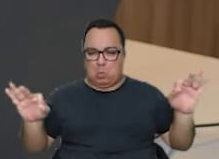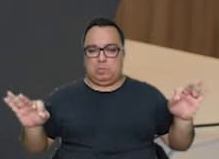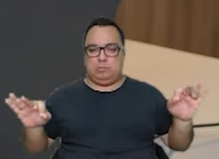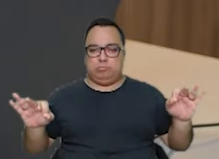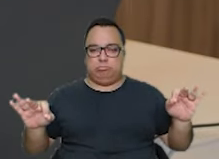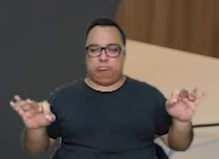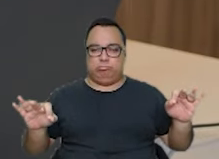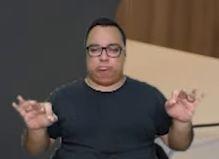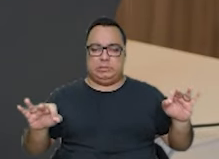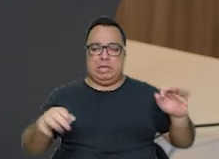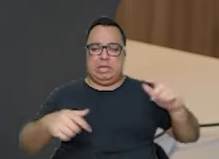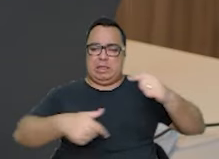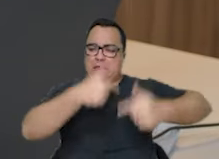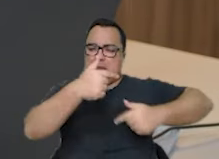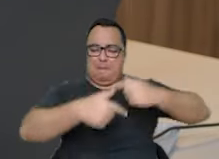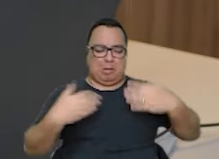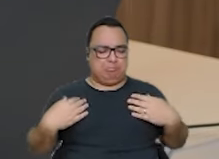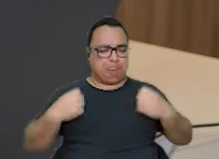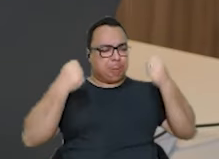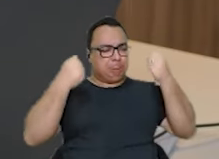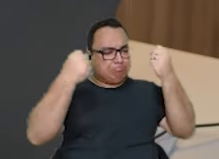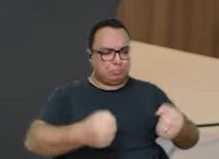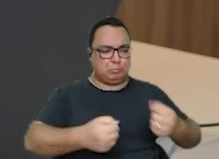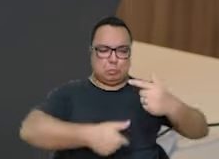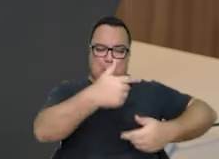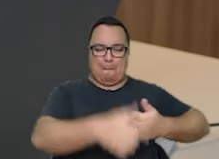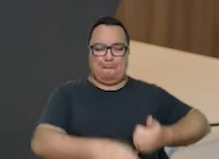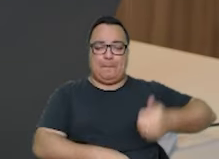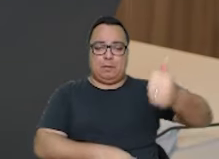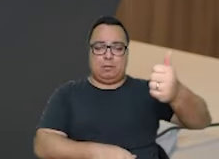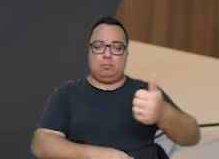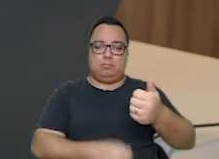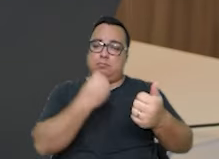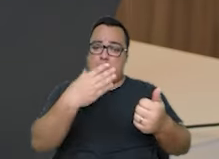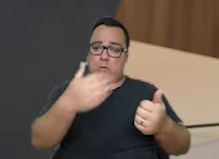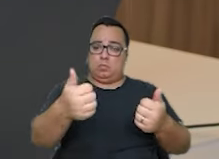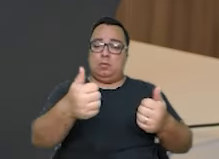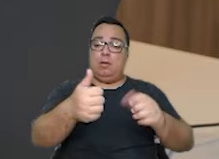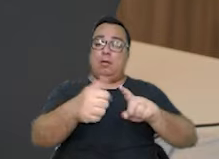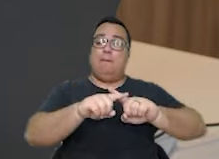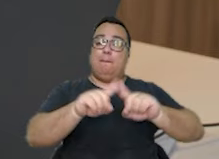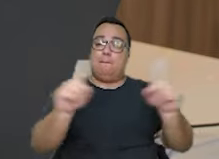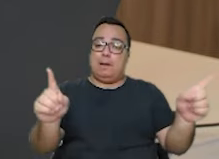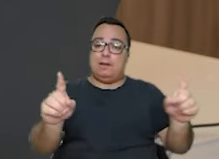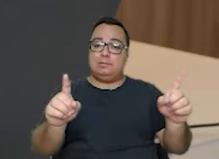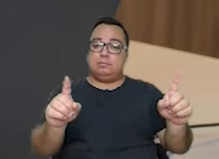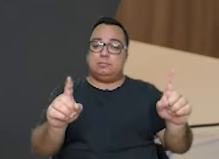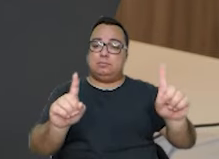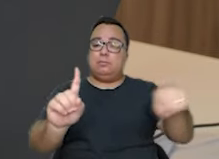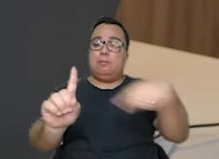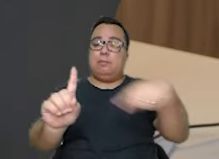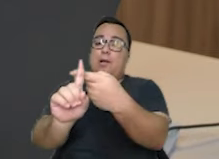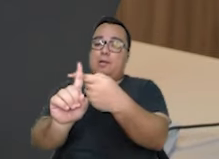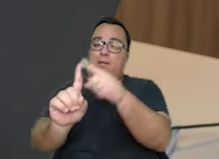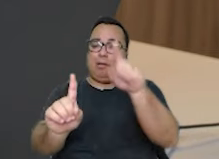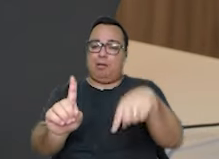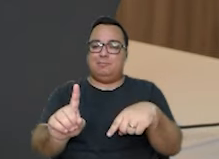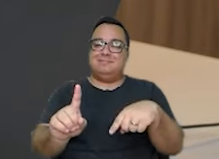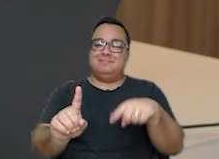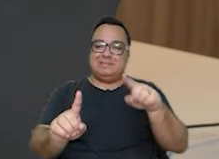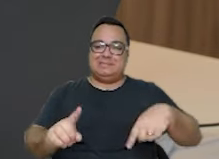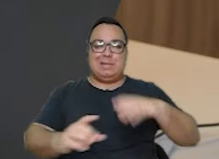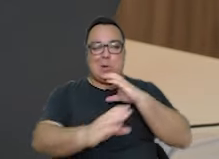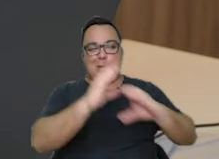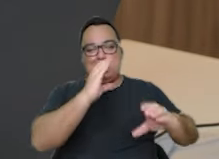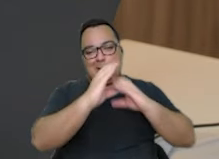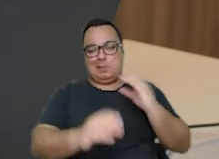eu eu dou o melhor de mim aqui né legal mas não é só isso né E aí eu eu falo que quando a gente trabalha